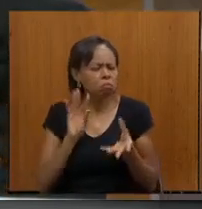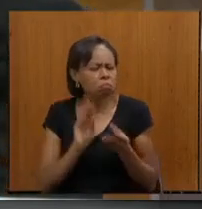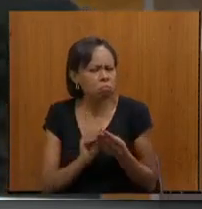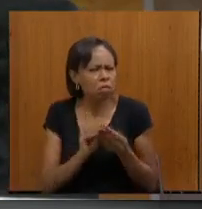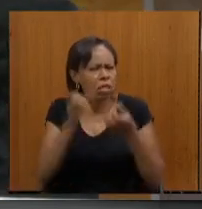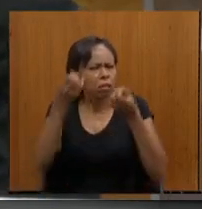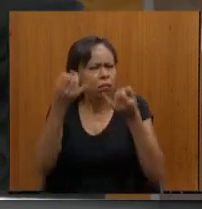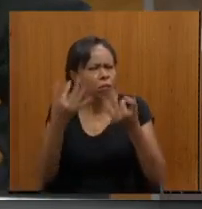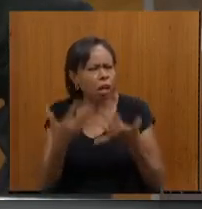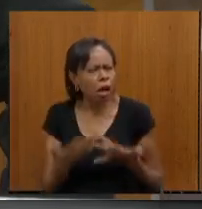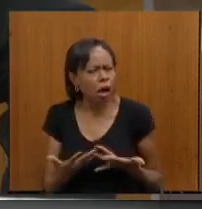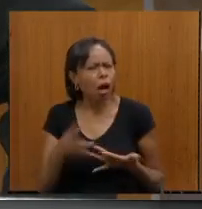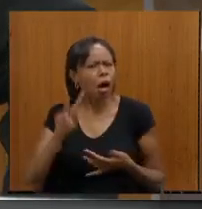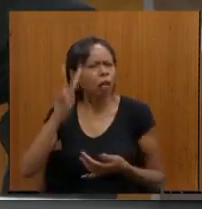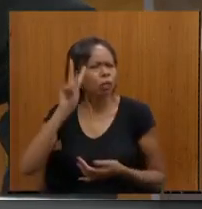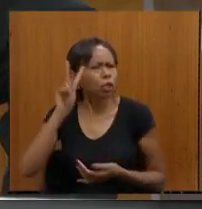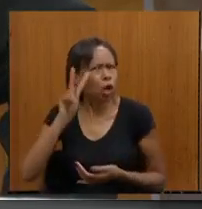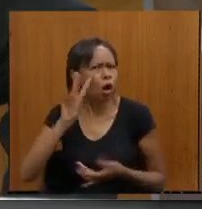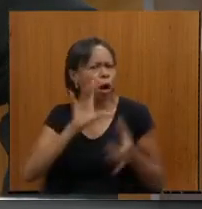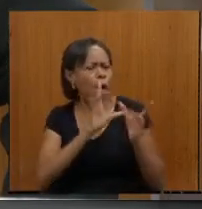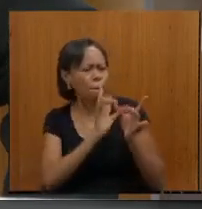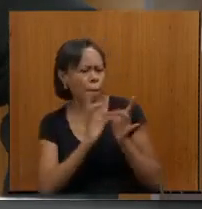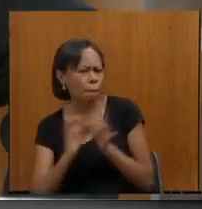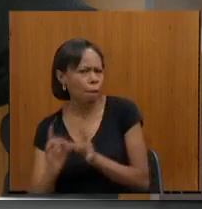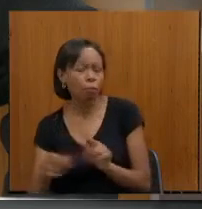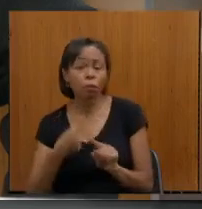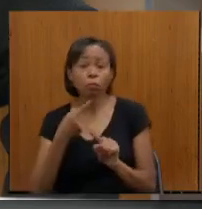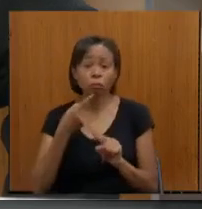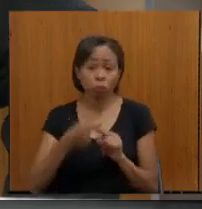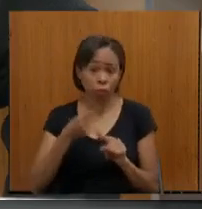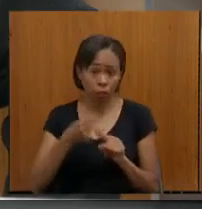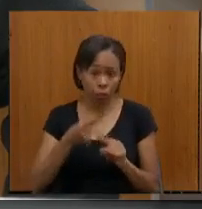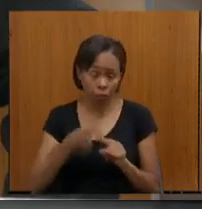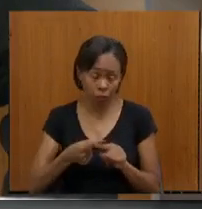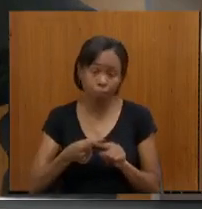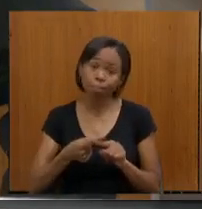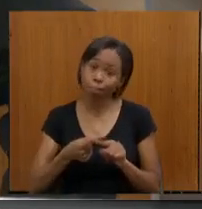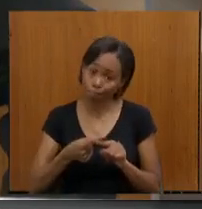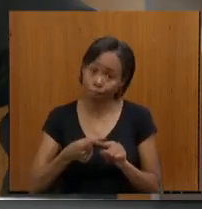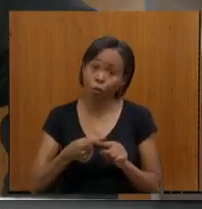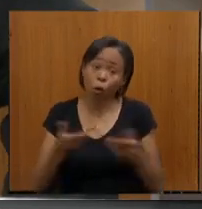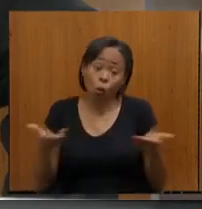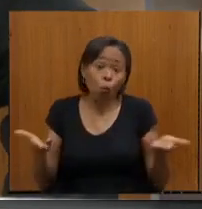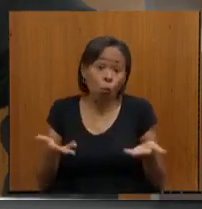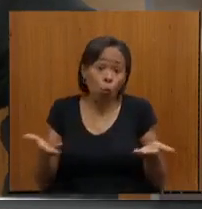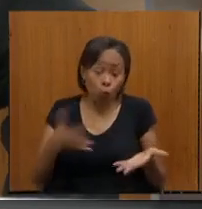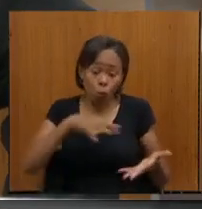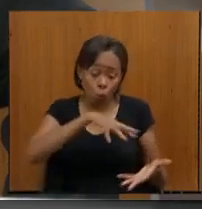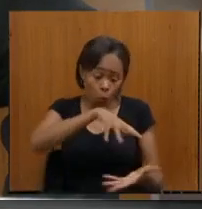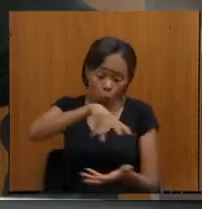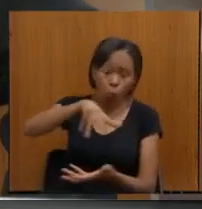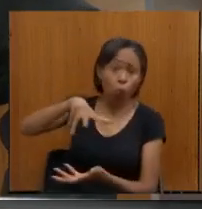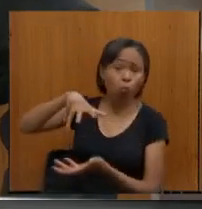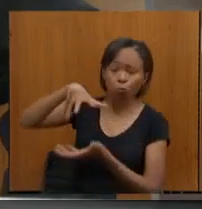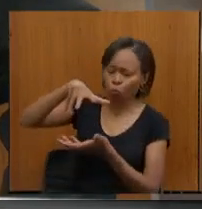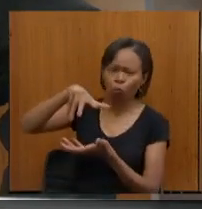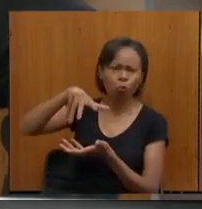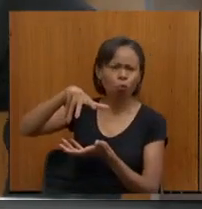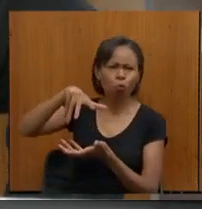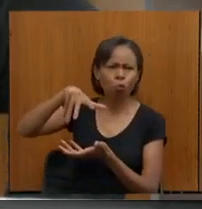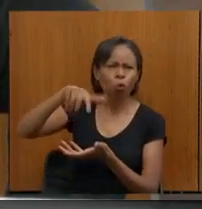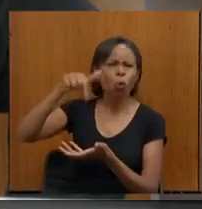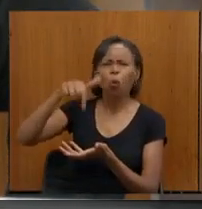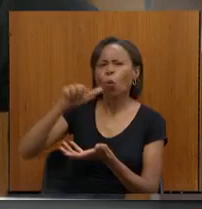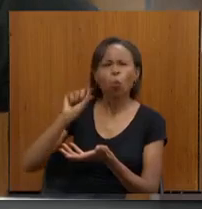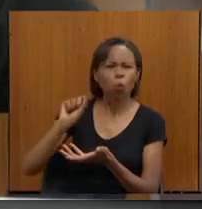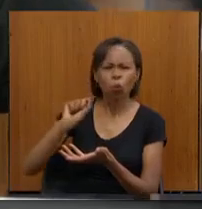como foi muito bem Dito pelo pelo Deputado de um Pereira o mundo hoje se enfrenta se depara com uma